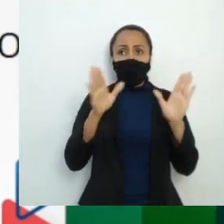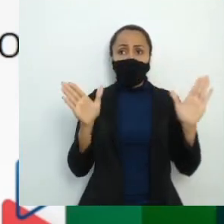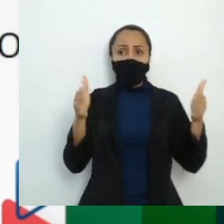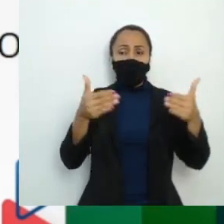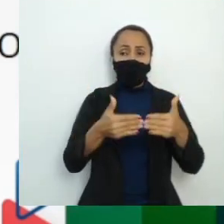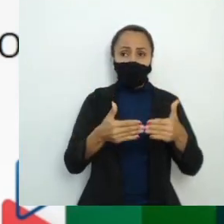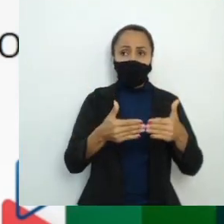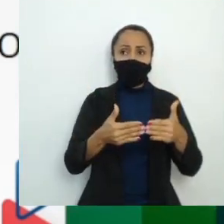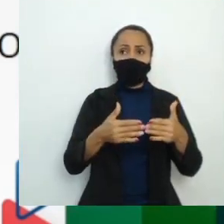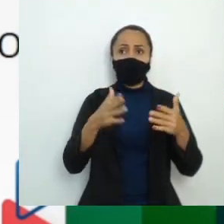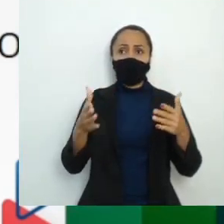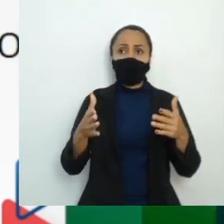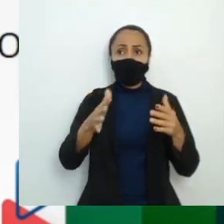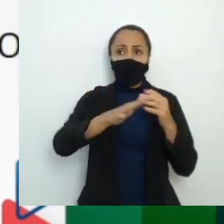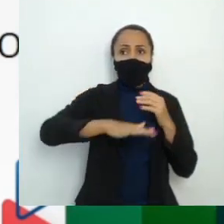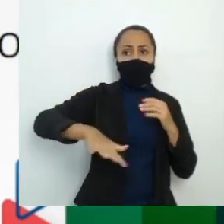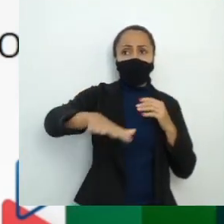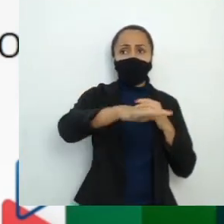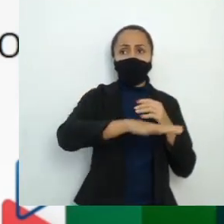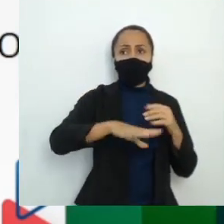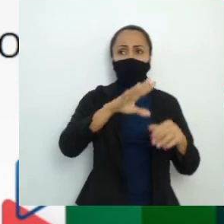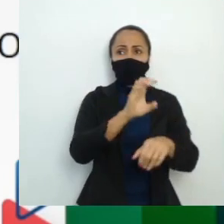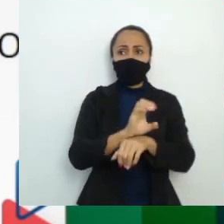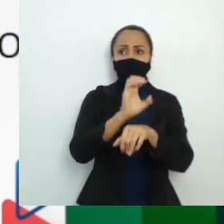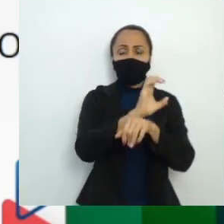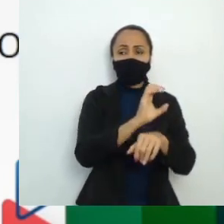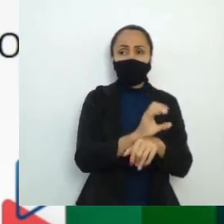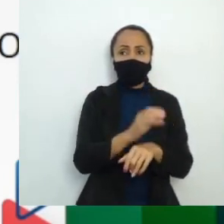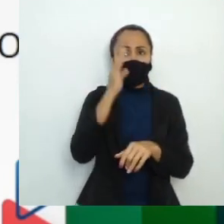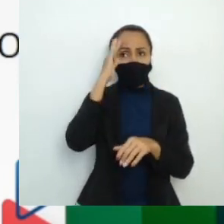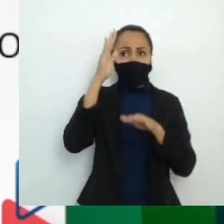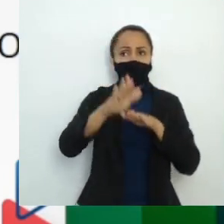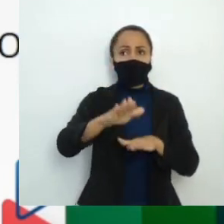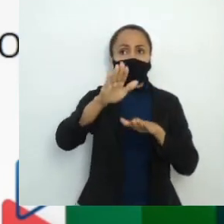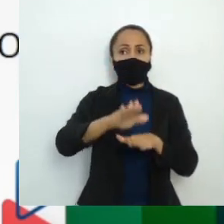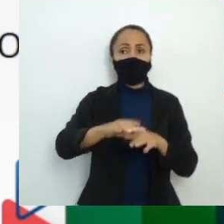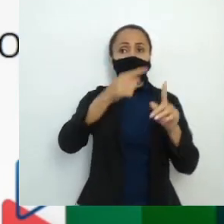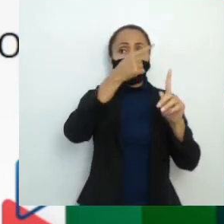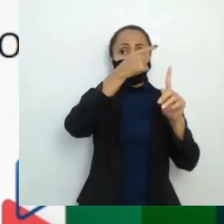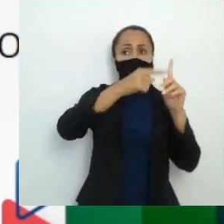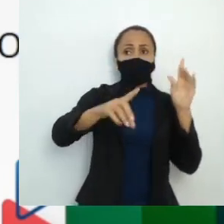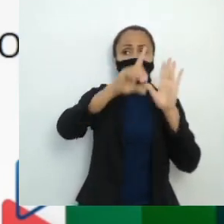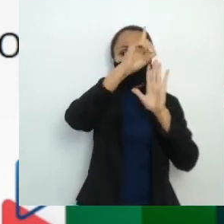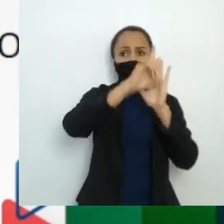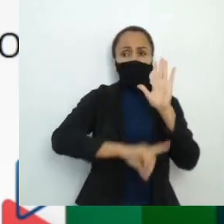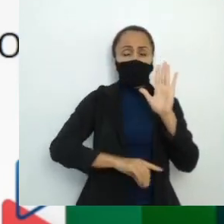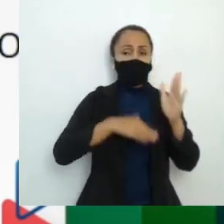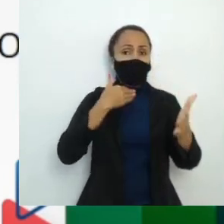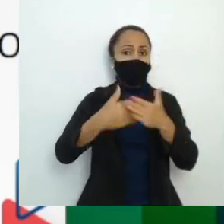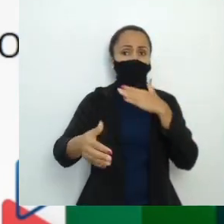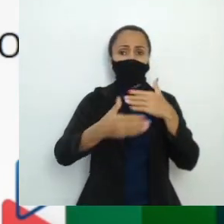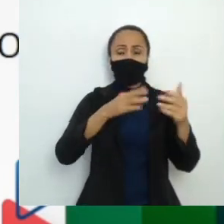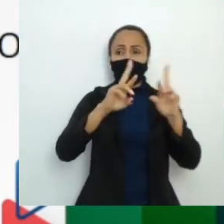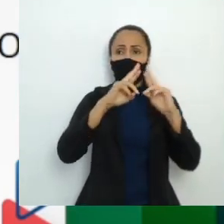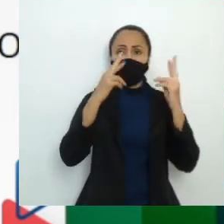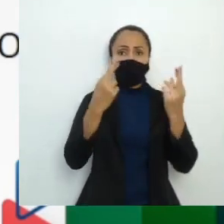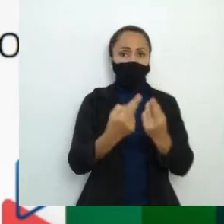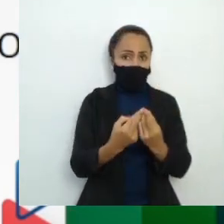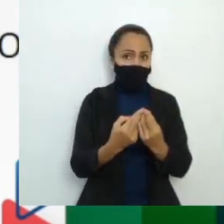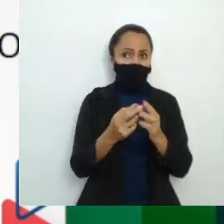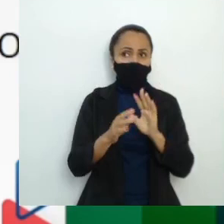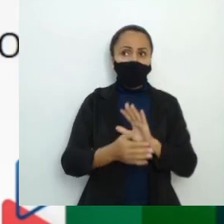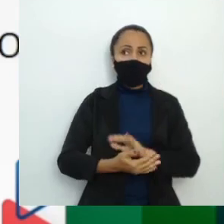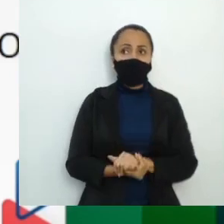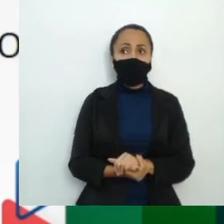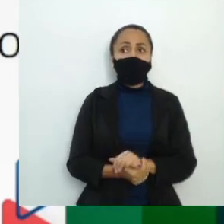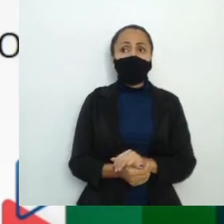a ocupação de estados como Massachusetts pelo exército, a proibição de direito a qualquer tipo de reunião para não fazer conluio e